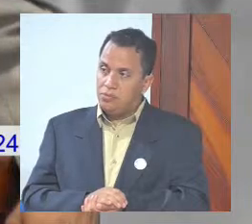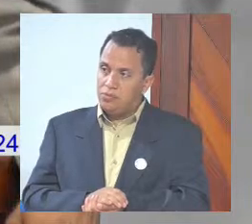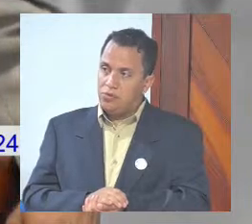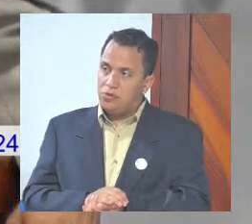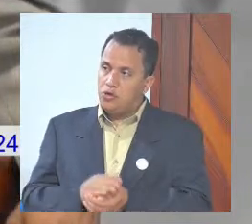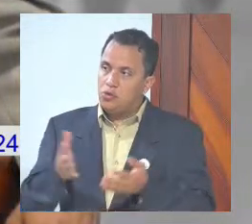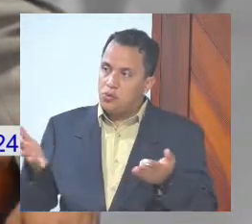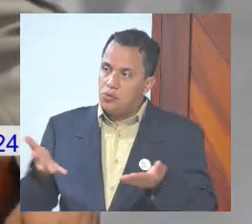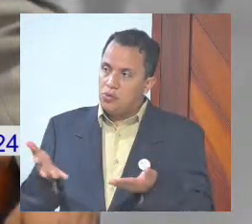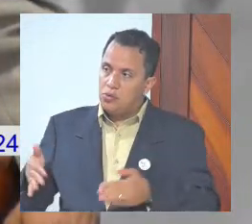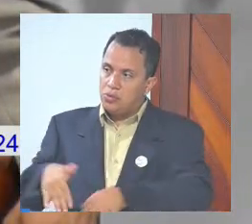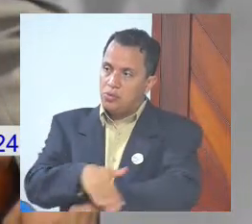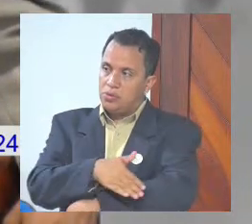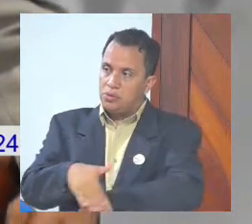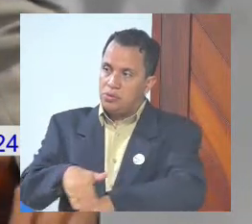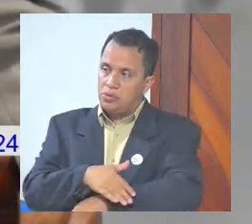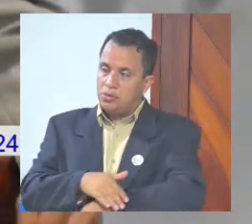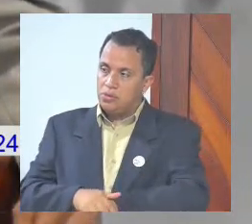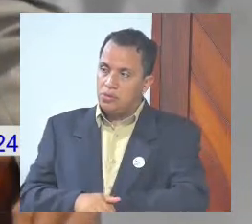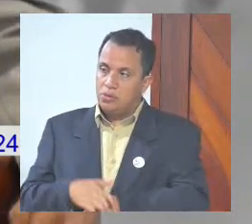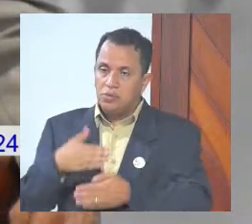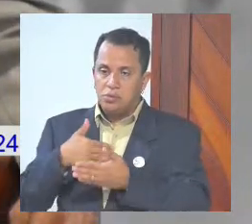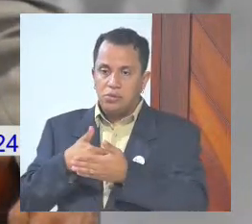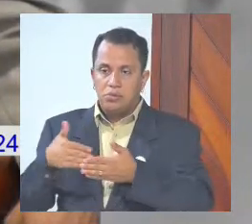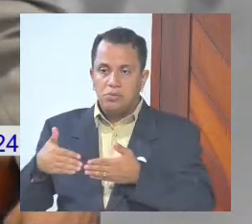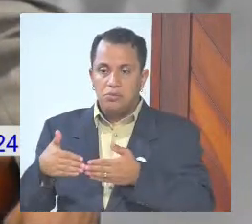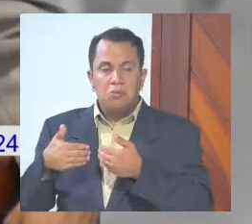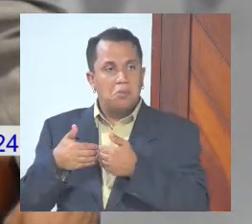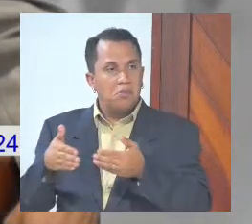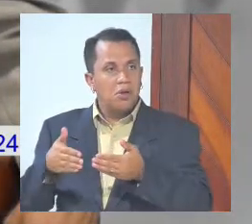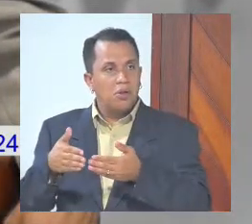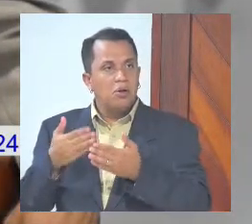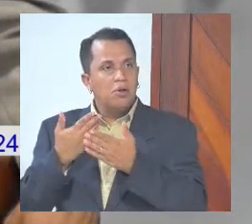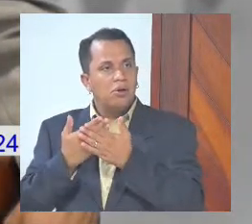Hoje mesmo passei na Escola Fortaleza, nunca iniciou aula.